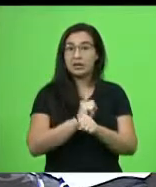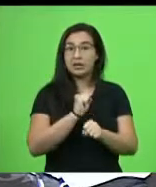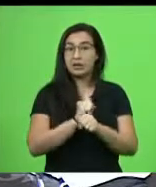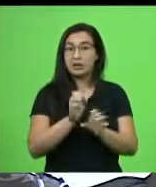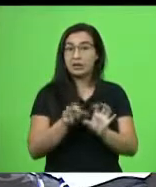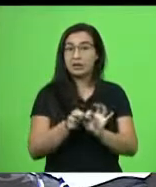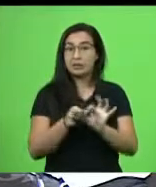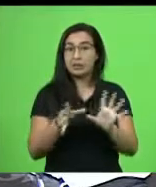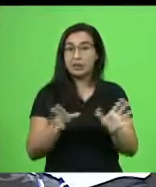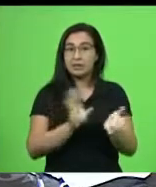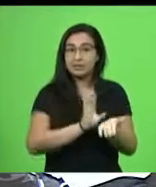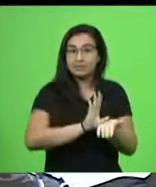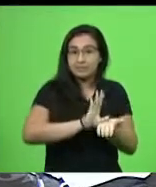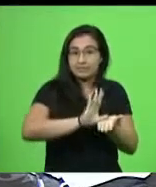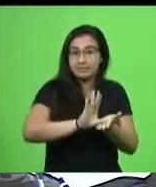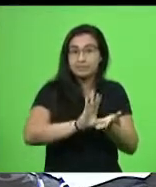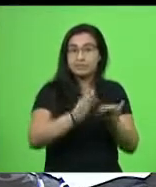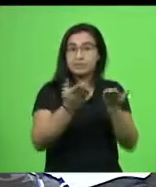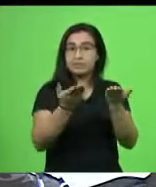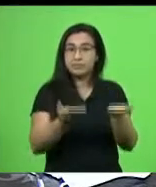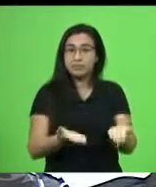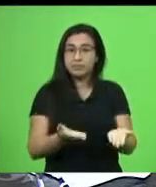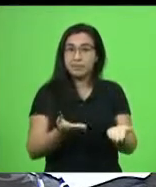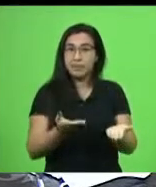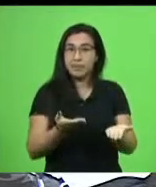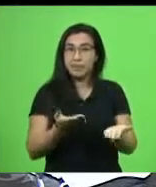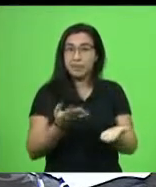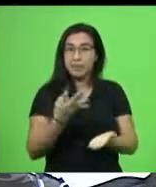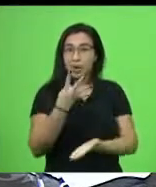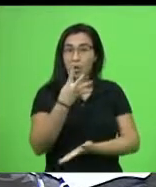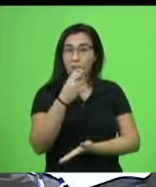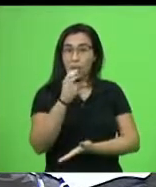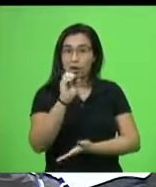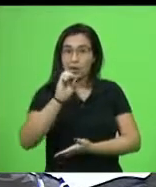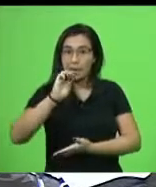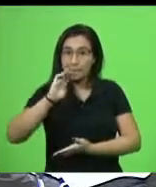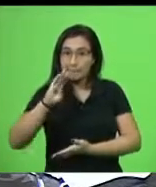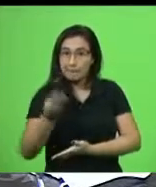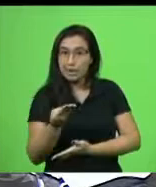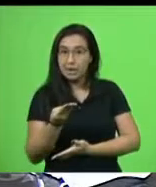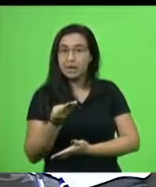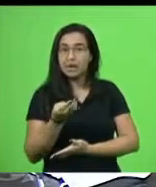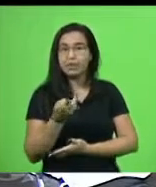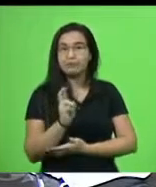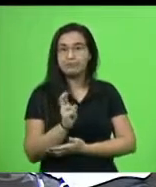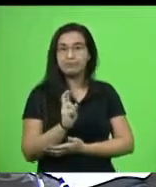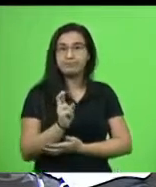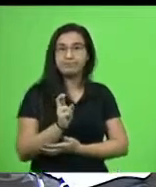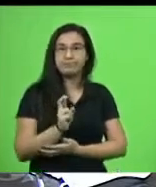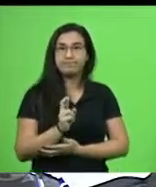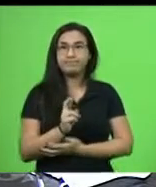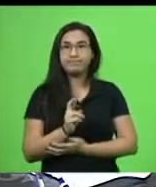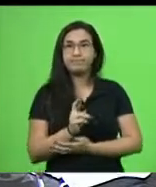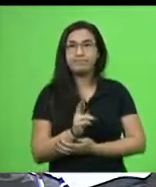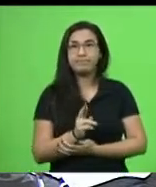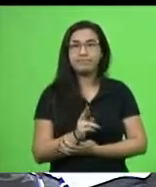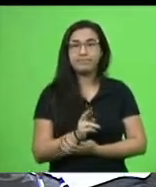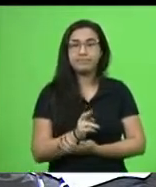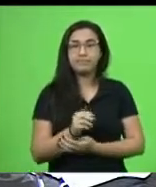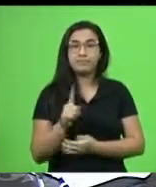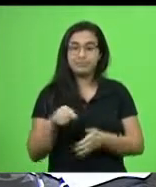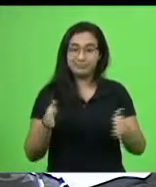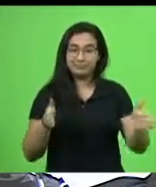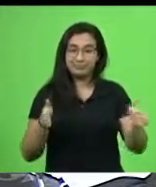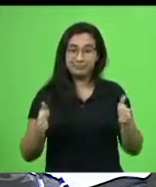com investimentos na ordem de 40 bilhões de reais. E isso em um momento de